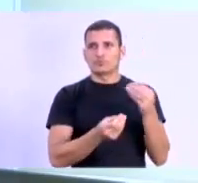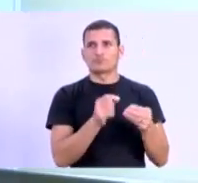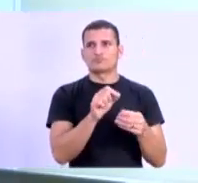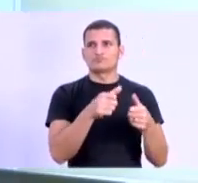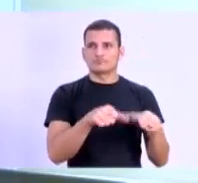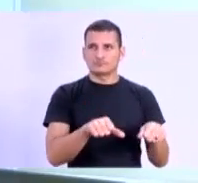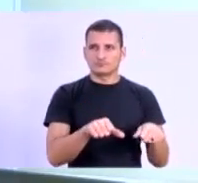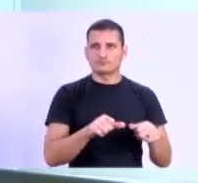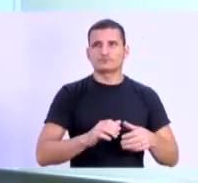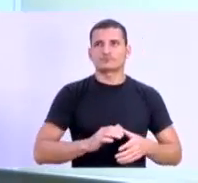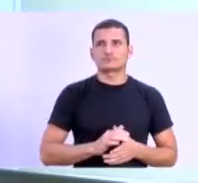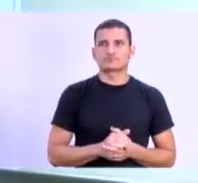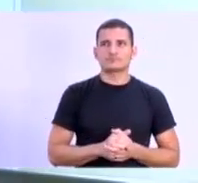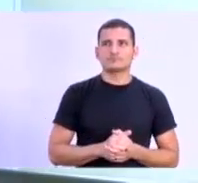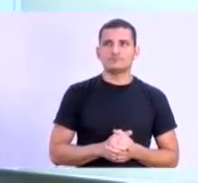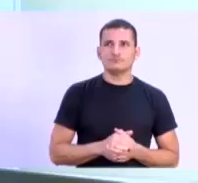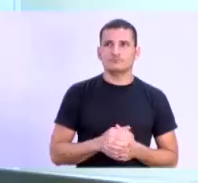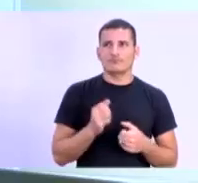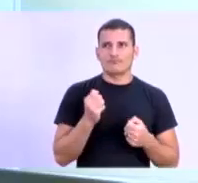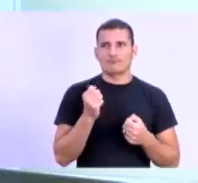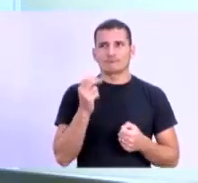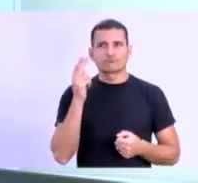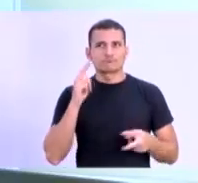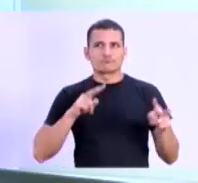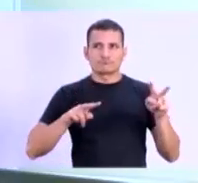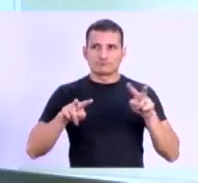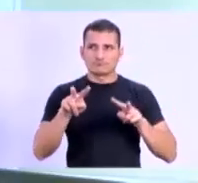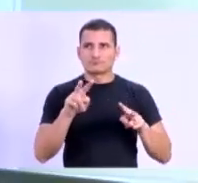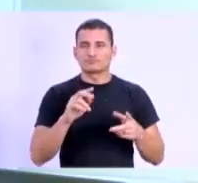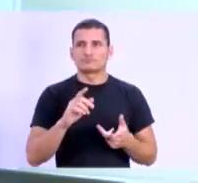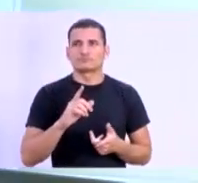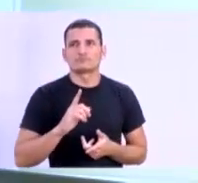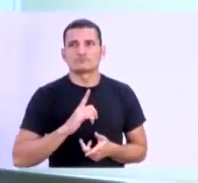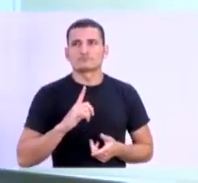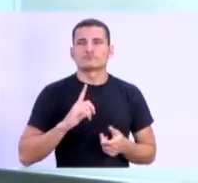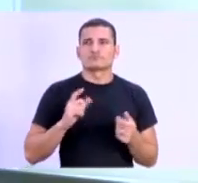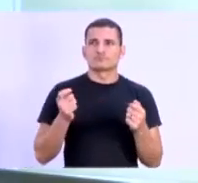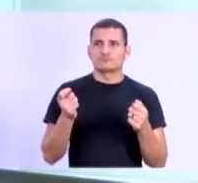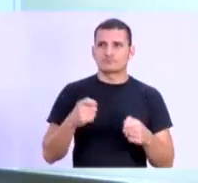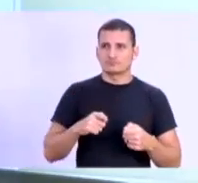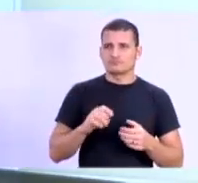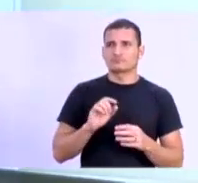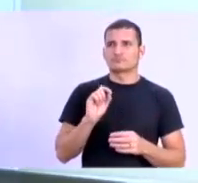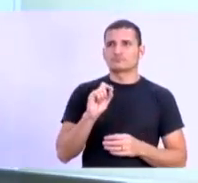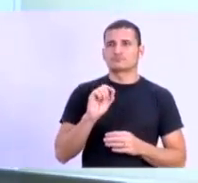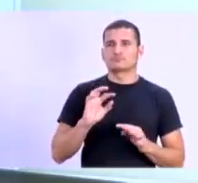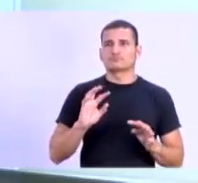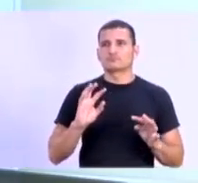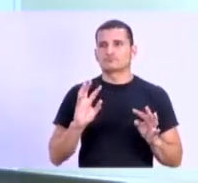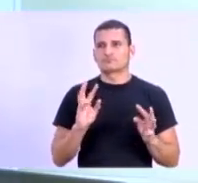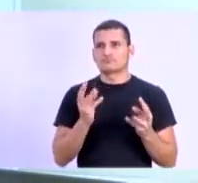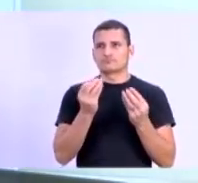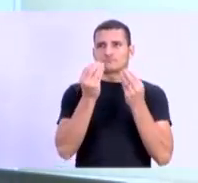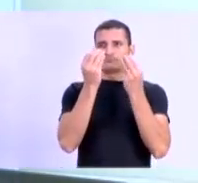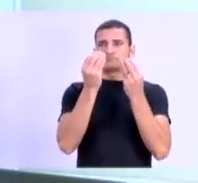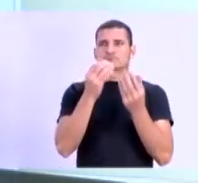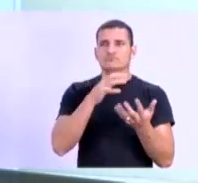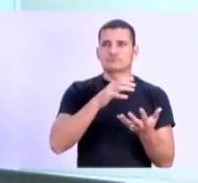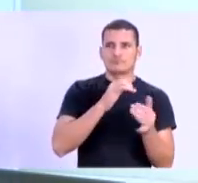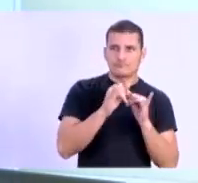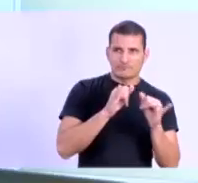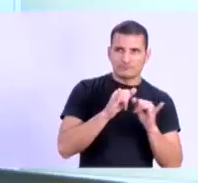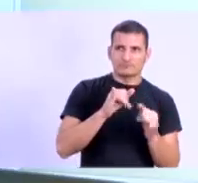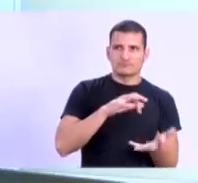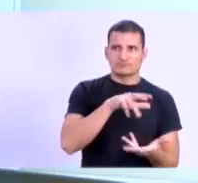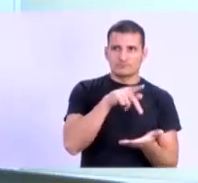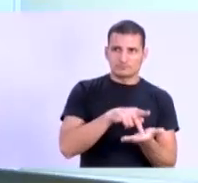A partir desse momento, a gente pode olhar no nosso ambiente, como a gente falou, a gente tem a capacidade de abstrair as informações do mundo real aí. Eu vou olhar e vou começar